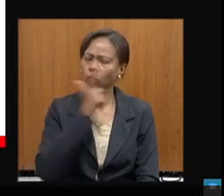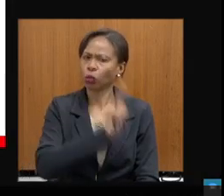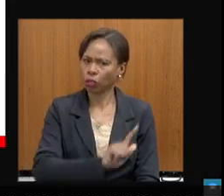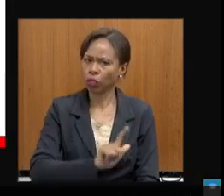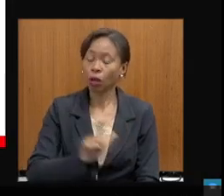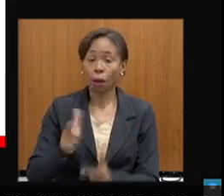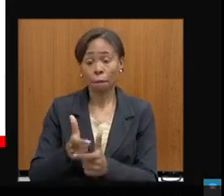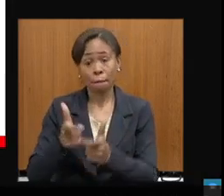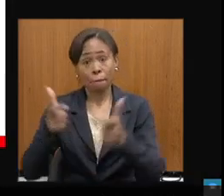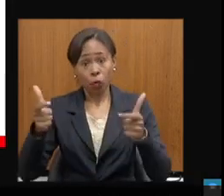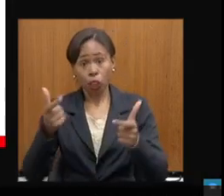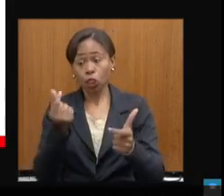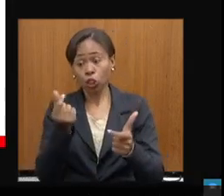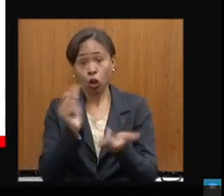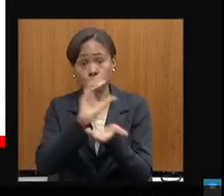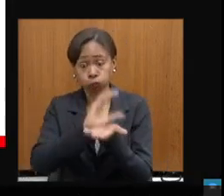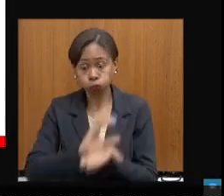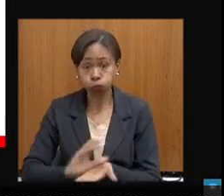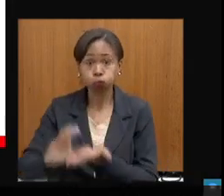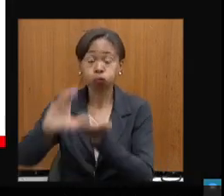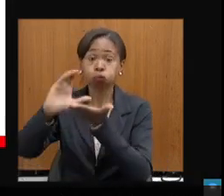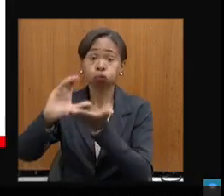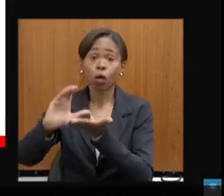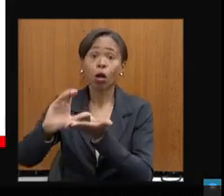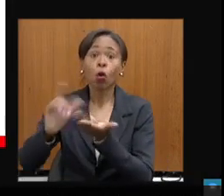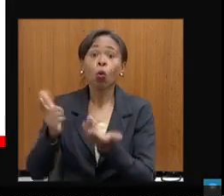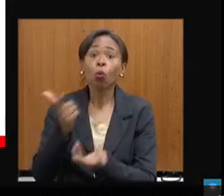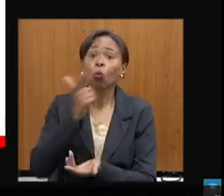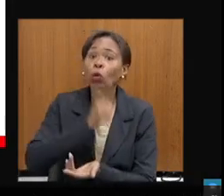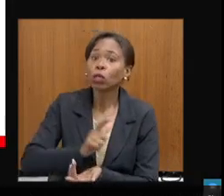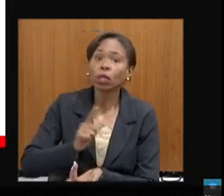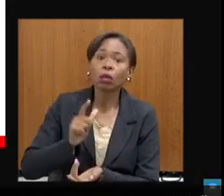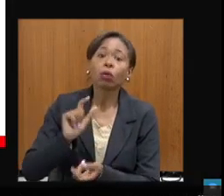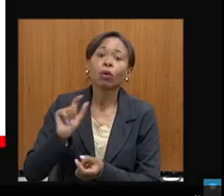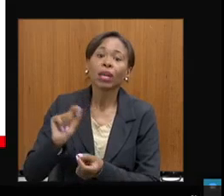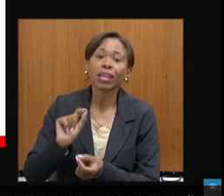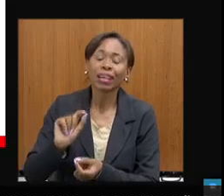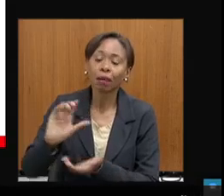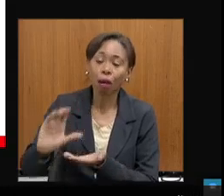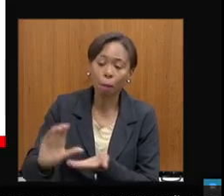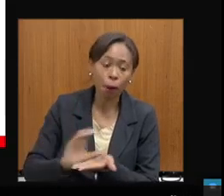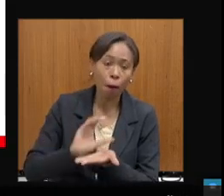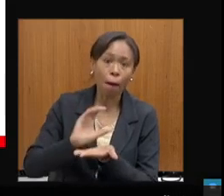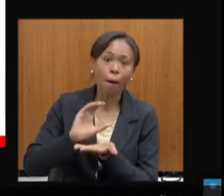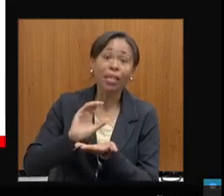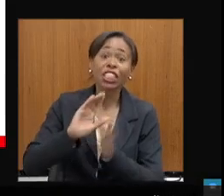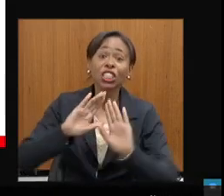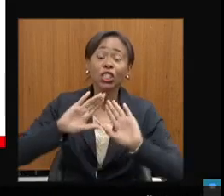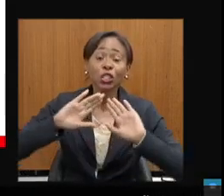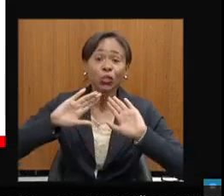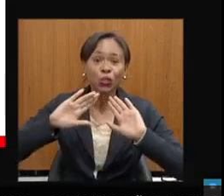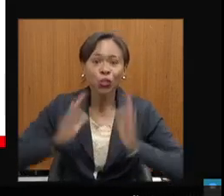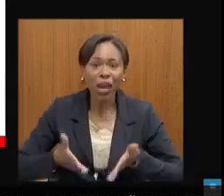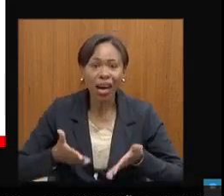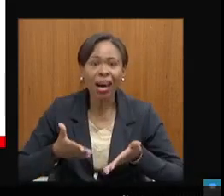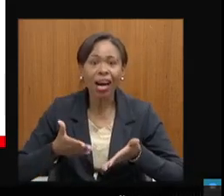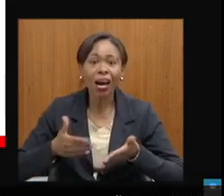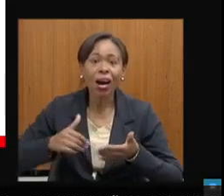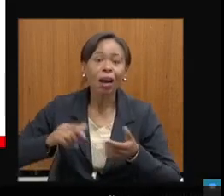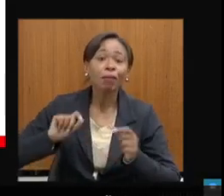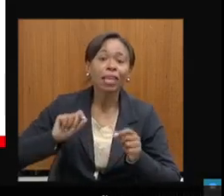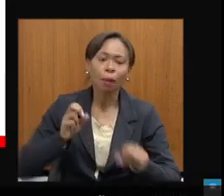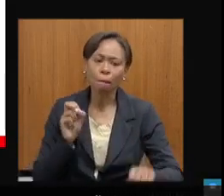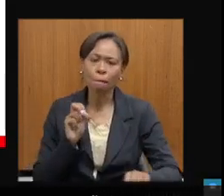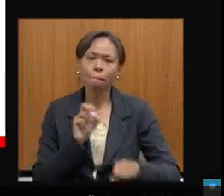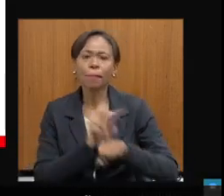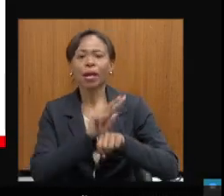grande parte desse dinheiro foi atraído e já inaugurado na forma de empregos gerados